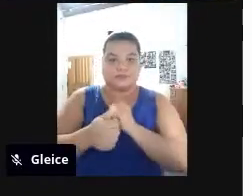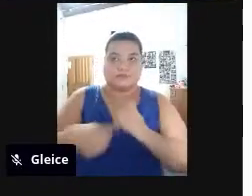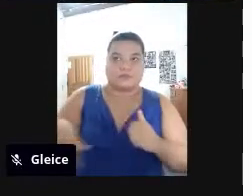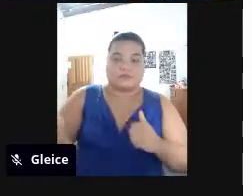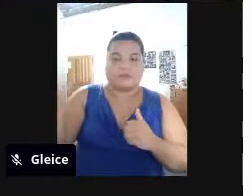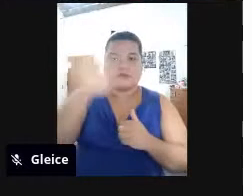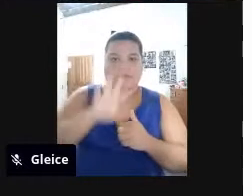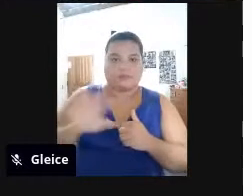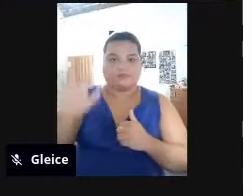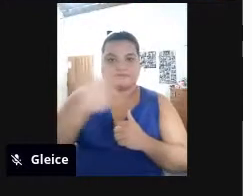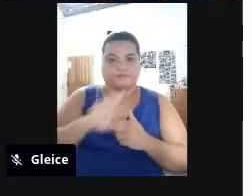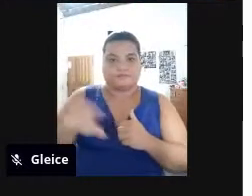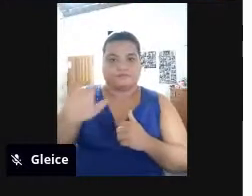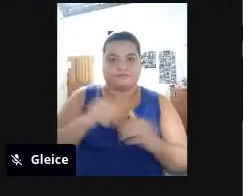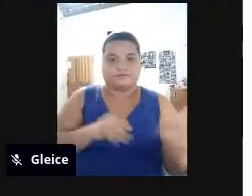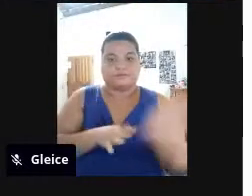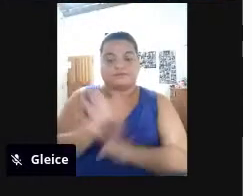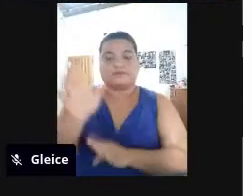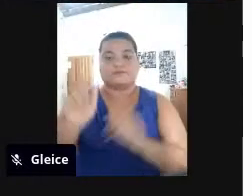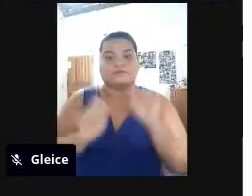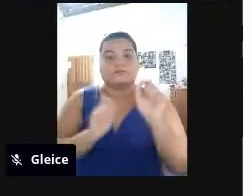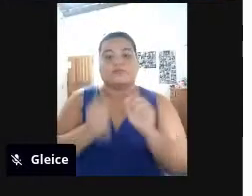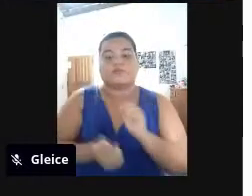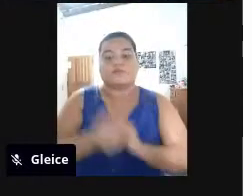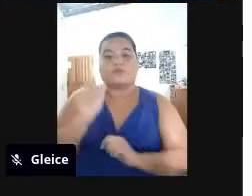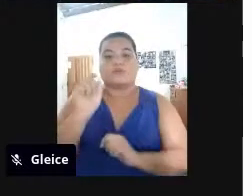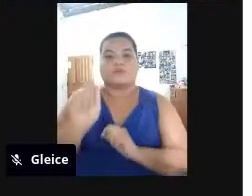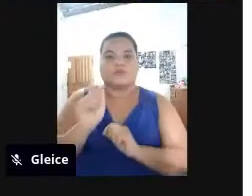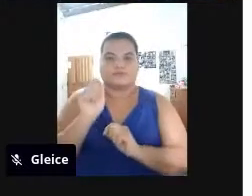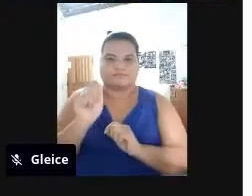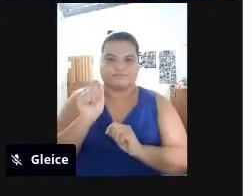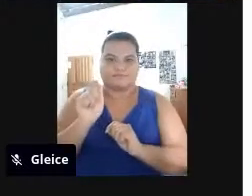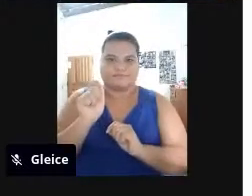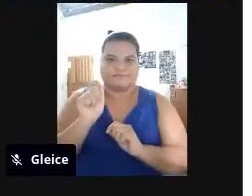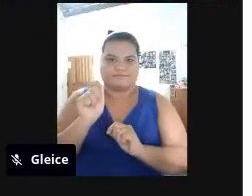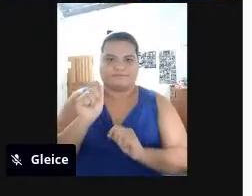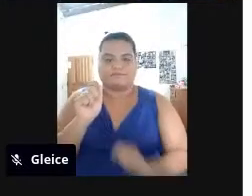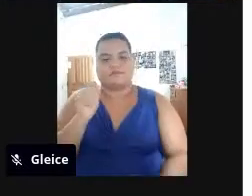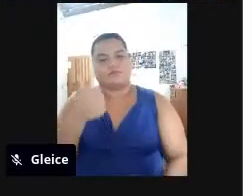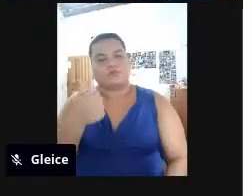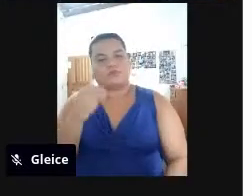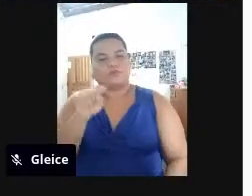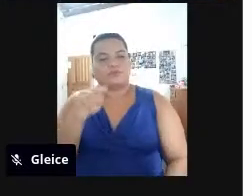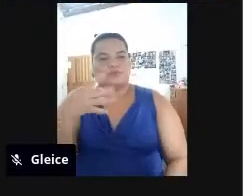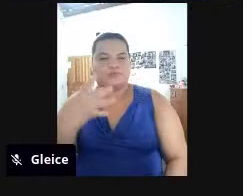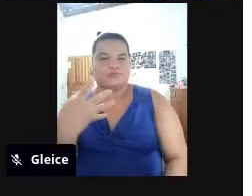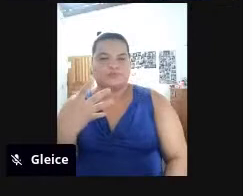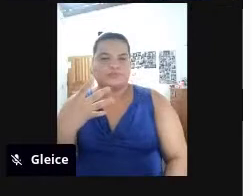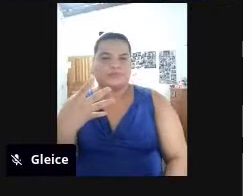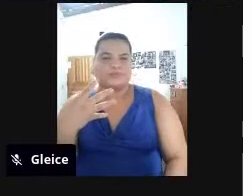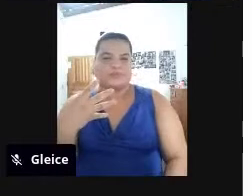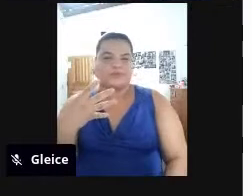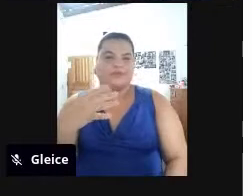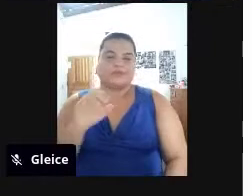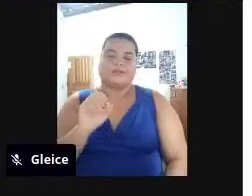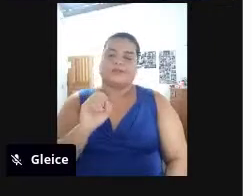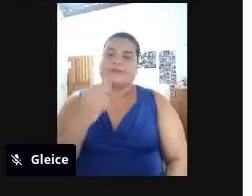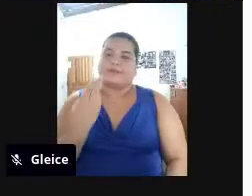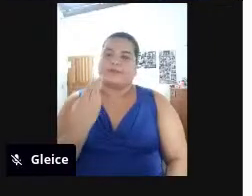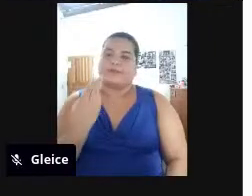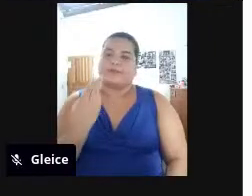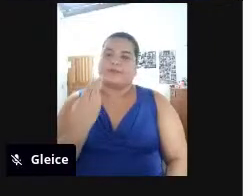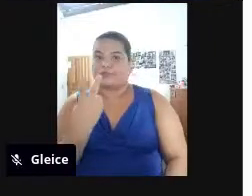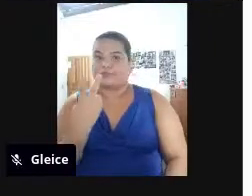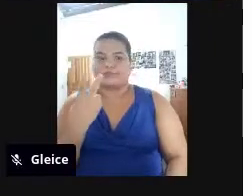proteica e exercício físico, então, no geral, é de 1,4 a 2 gramas de proteína por quilo por